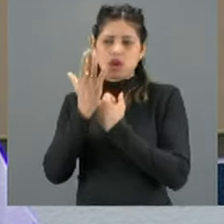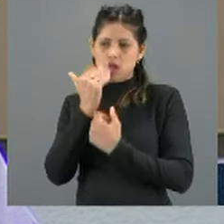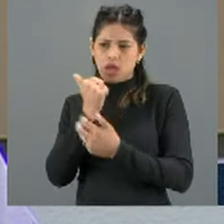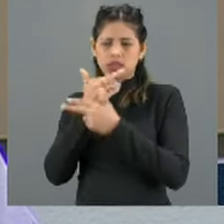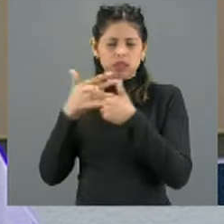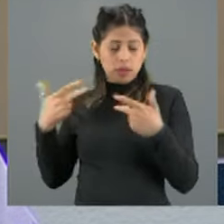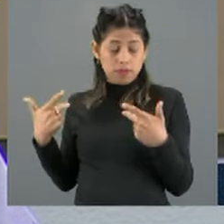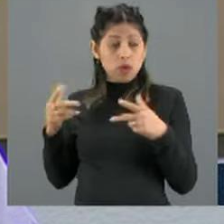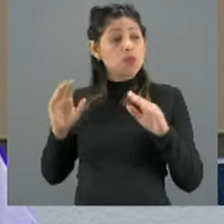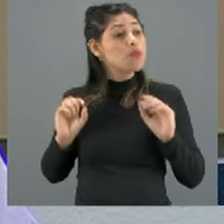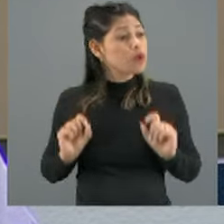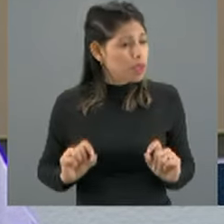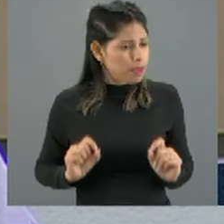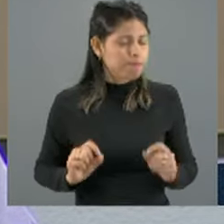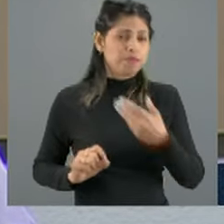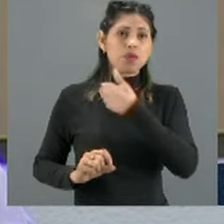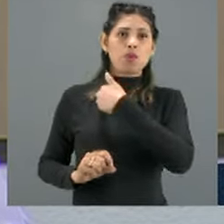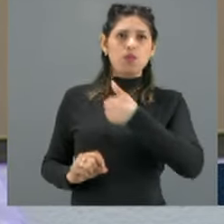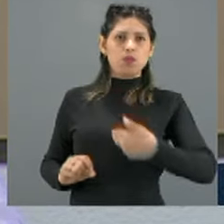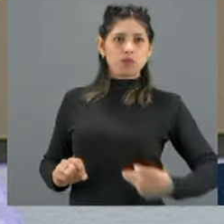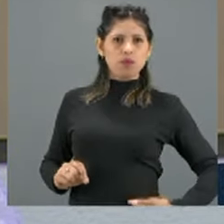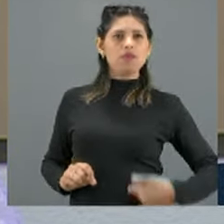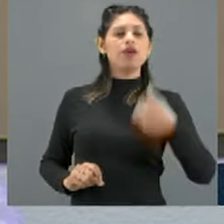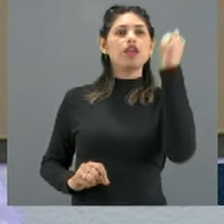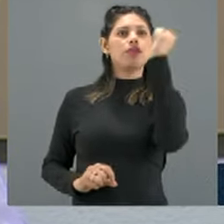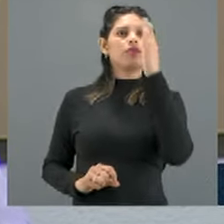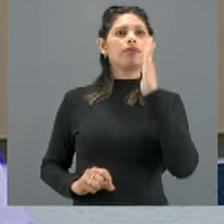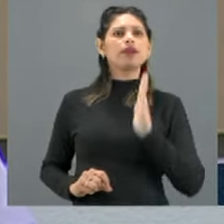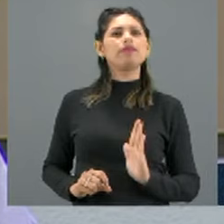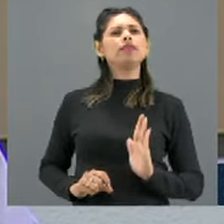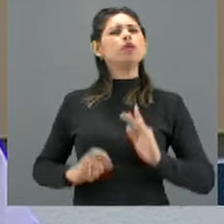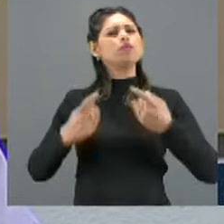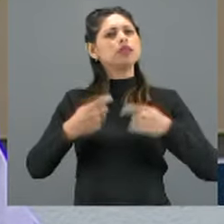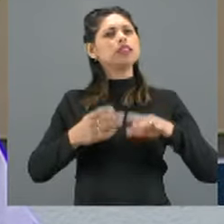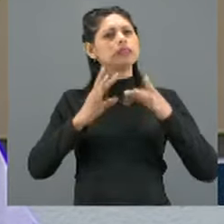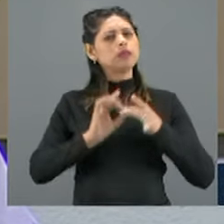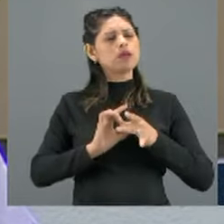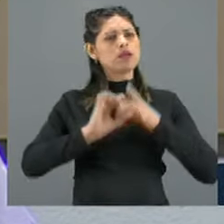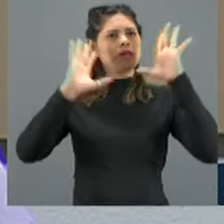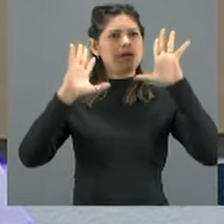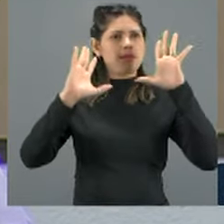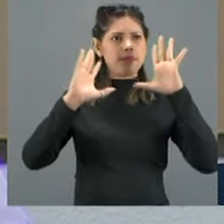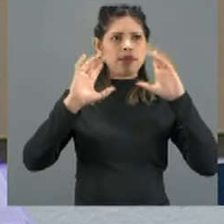O governo brasileiro deve dar a liberdade de